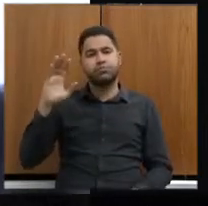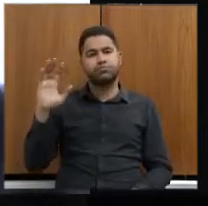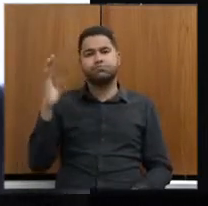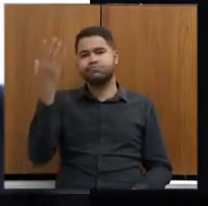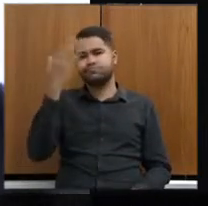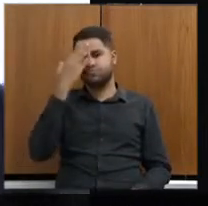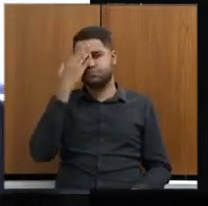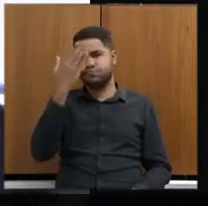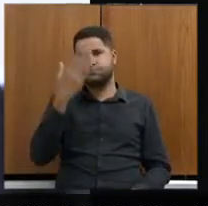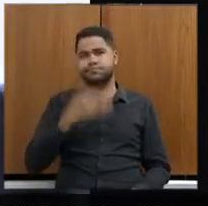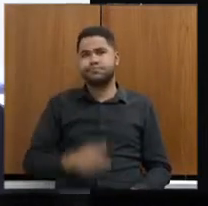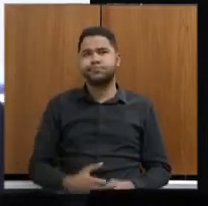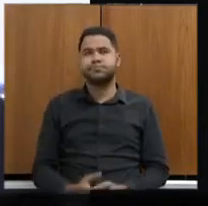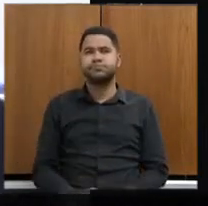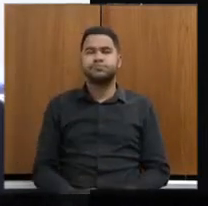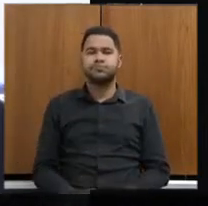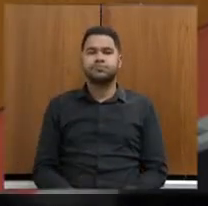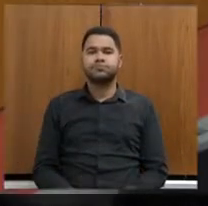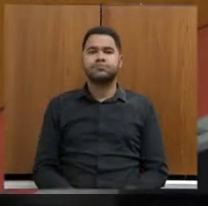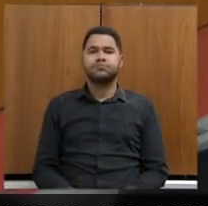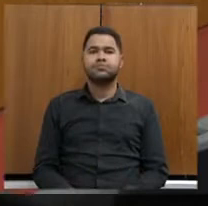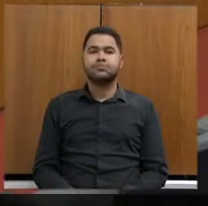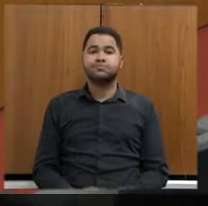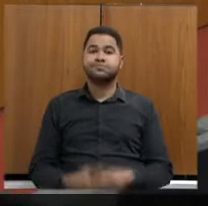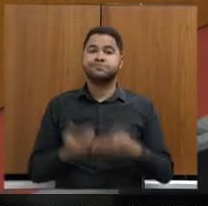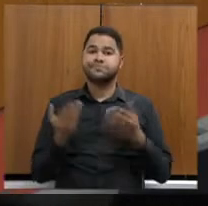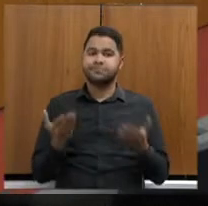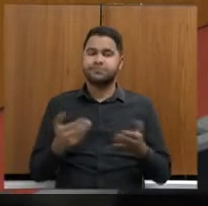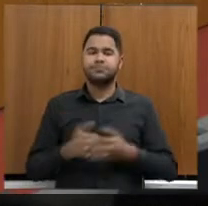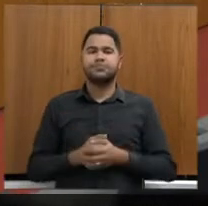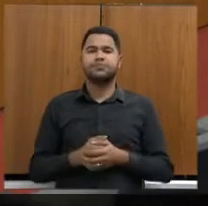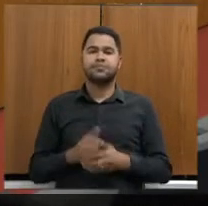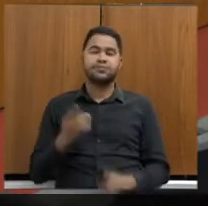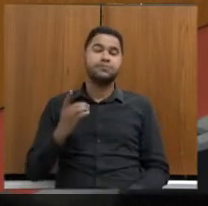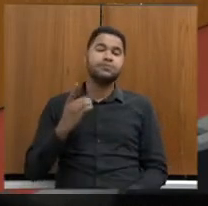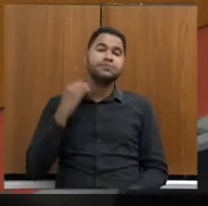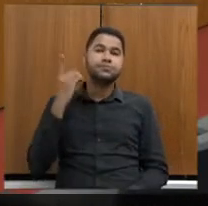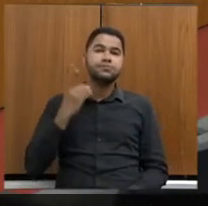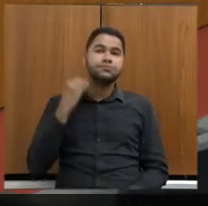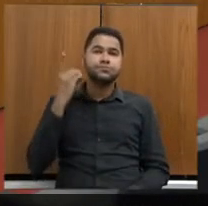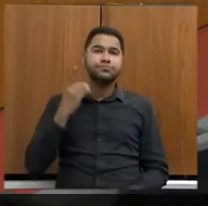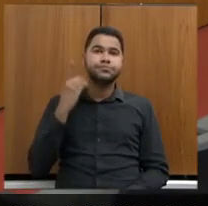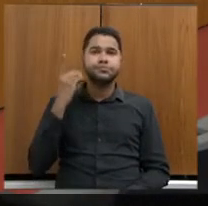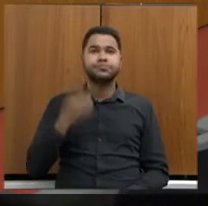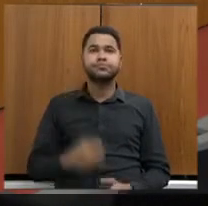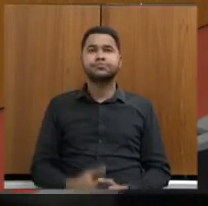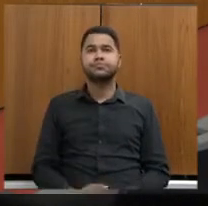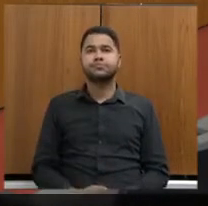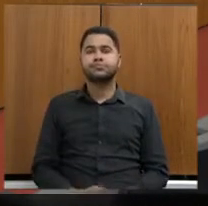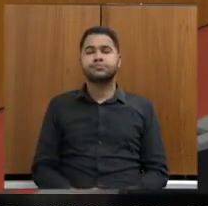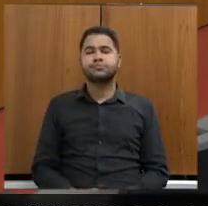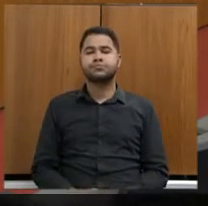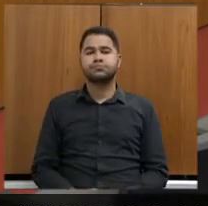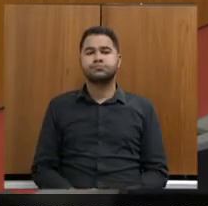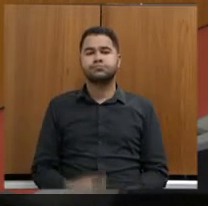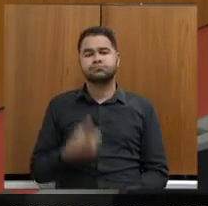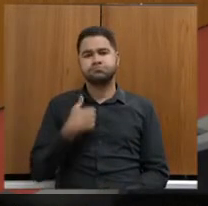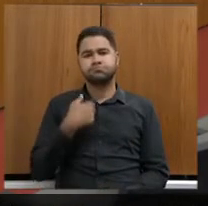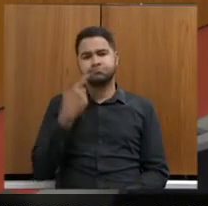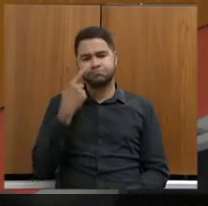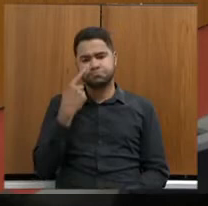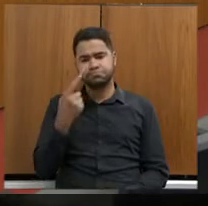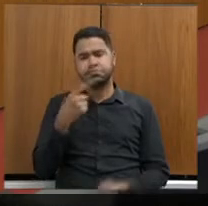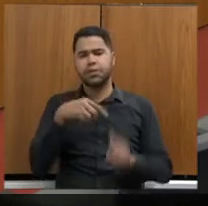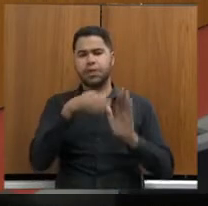mandando é bom deputados é eu notei aqui